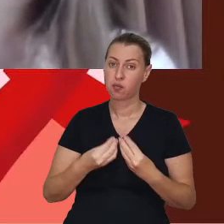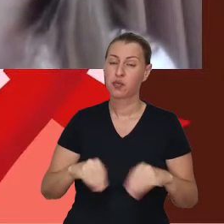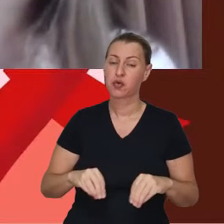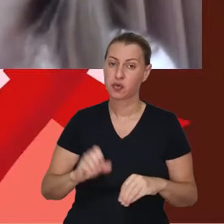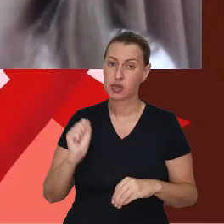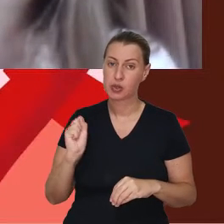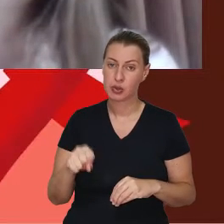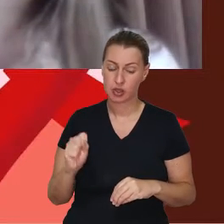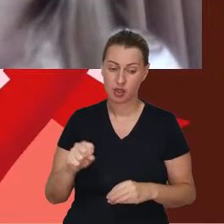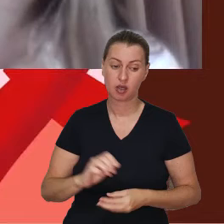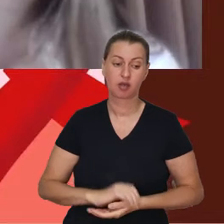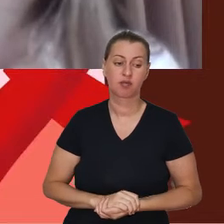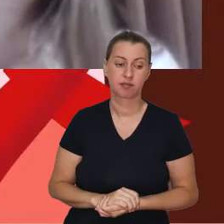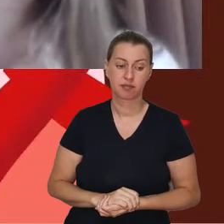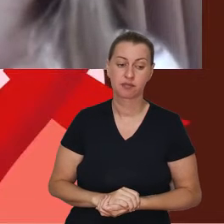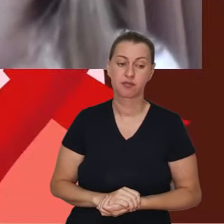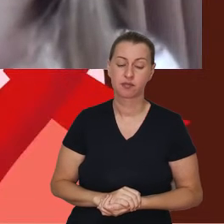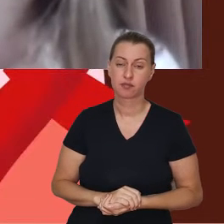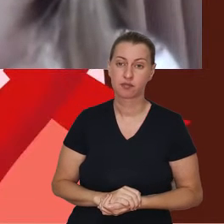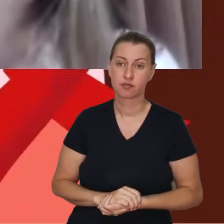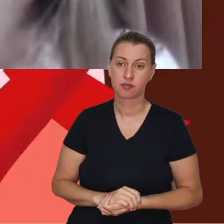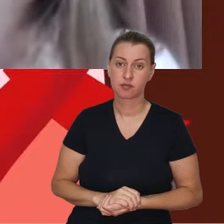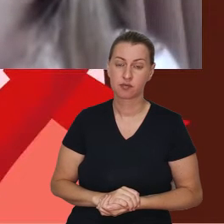teve um